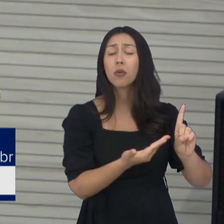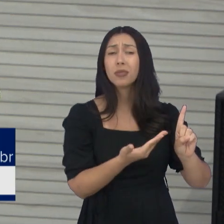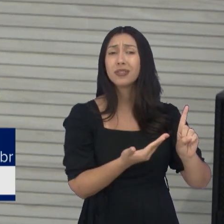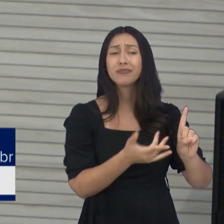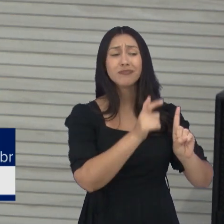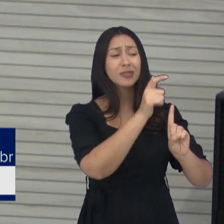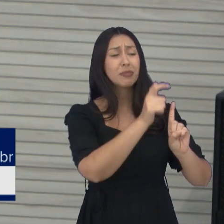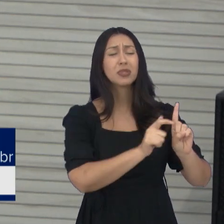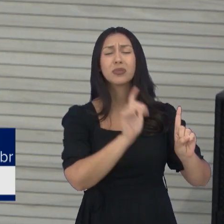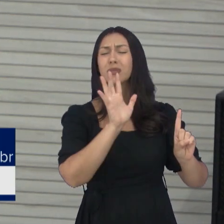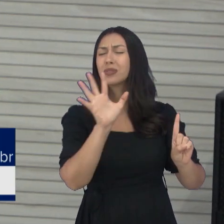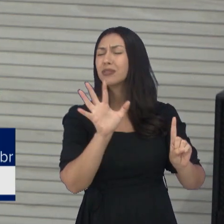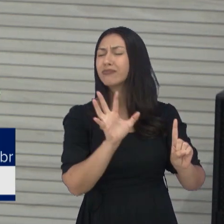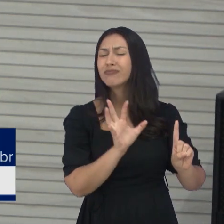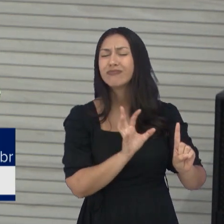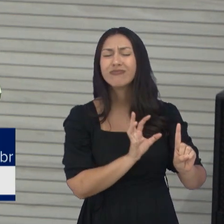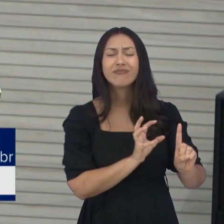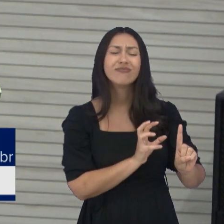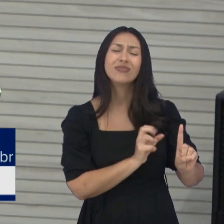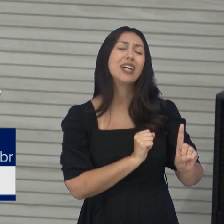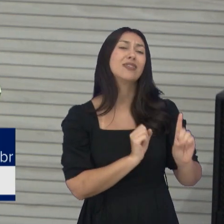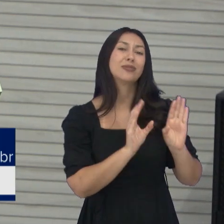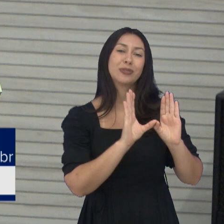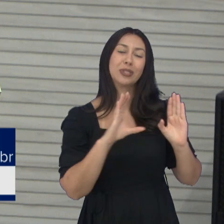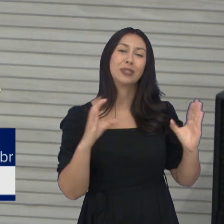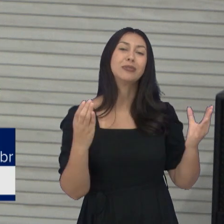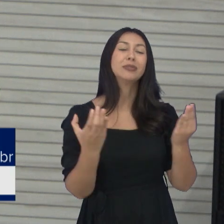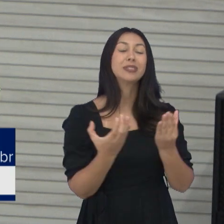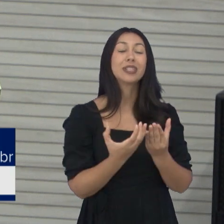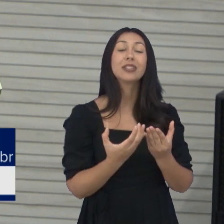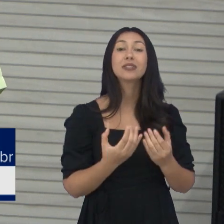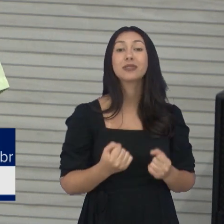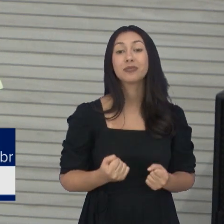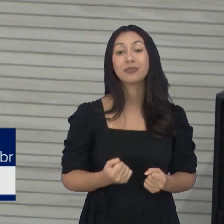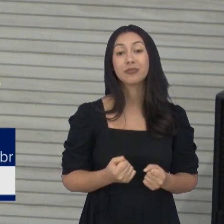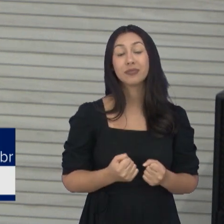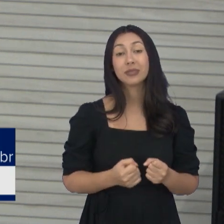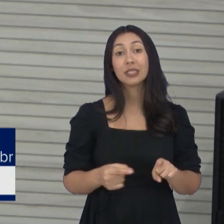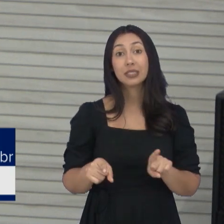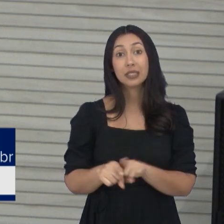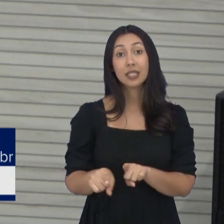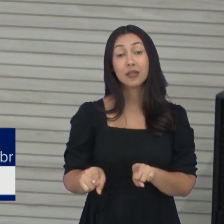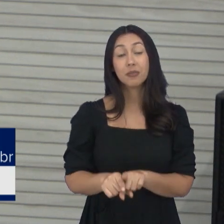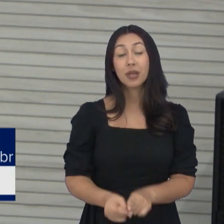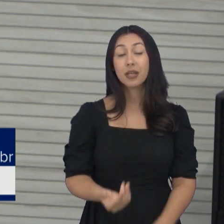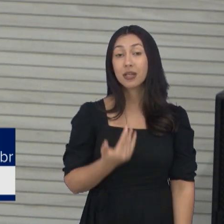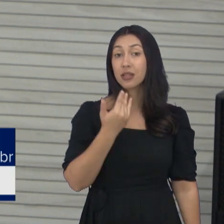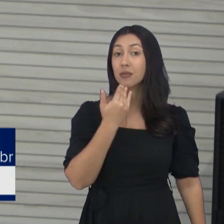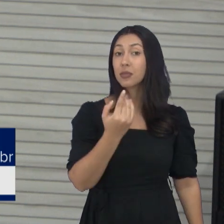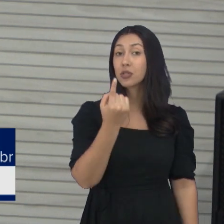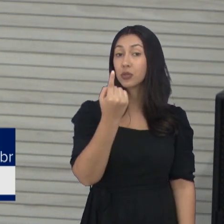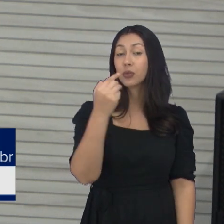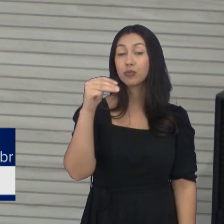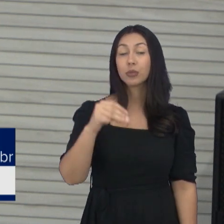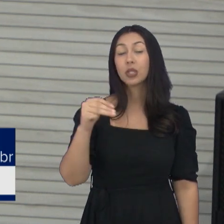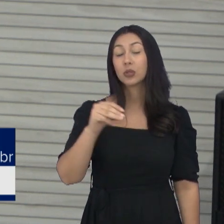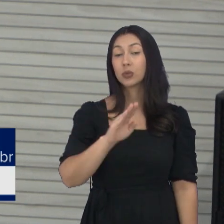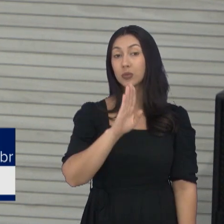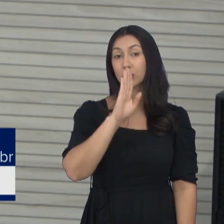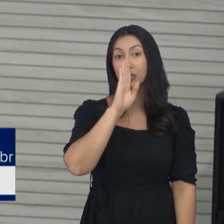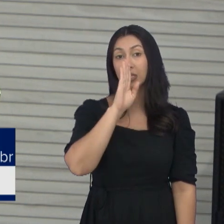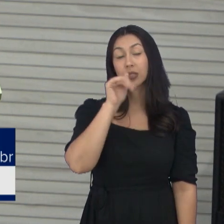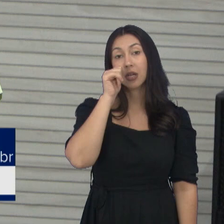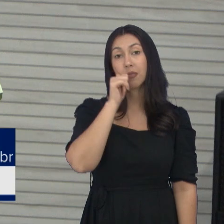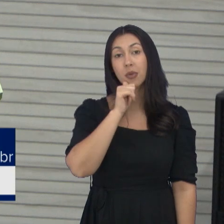que amava demais a nossa comunidade. E por último, pedir também um minuto de silêncio para